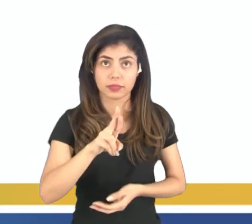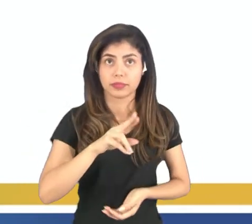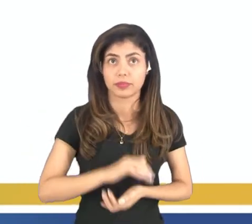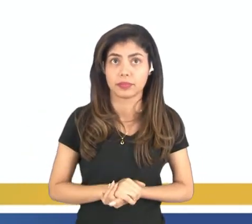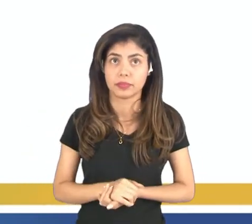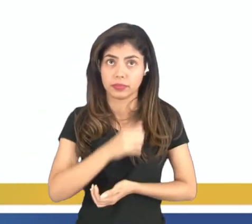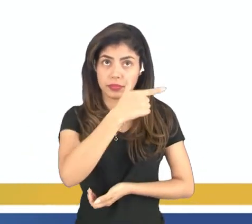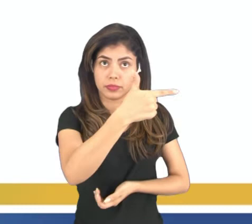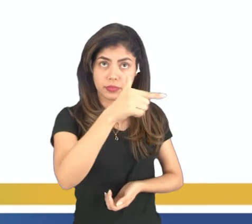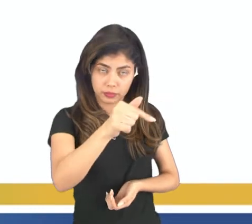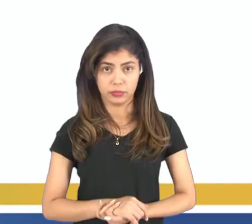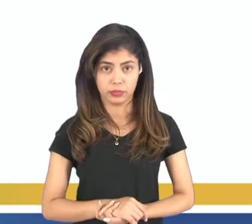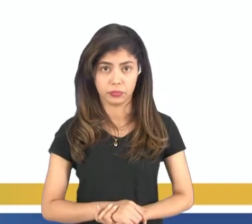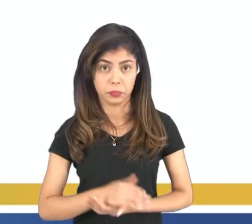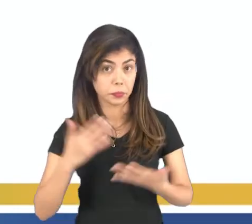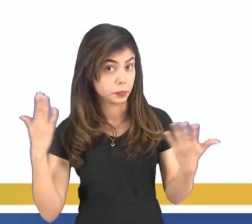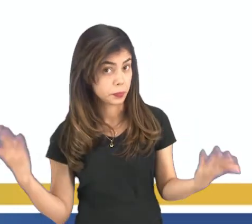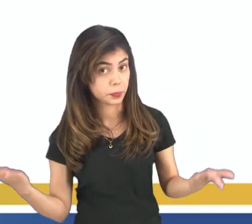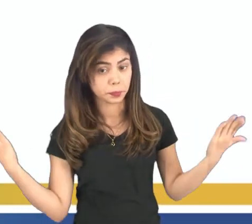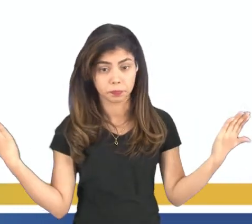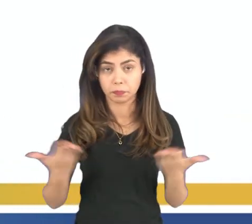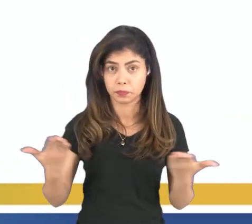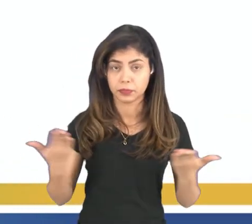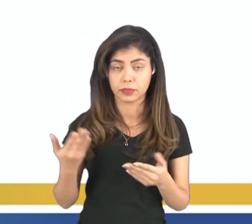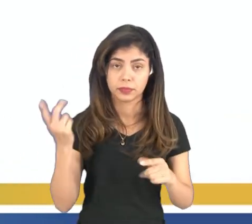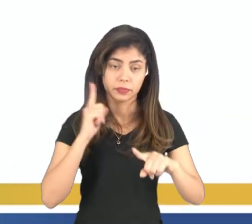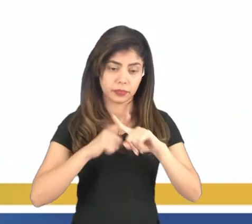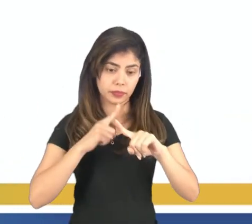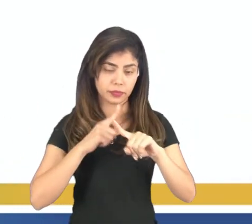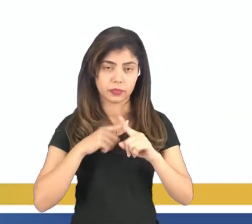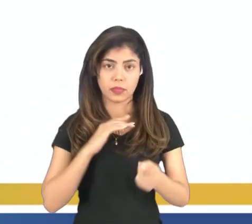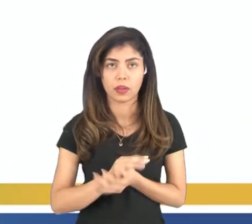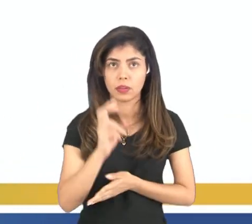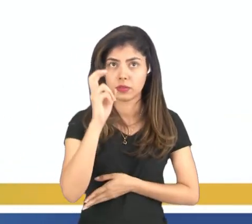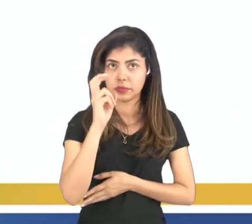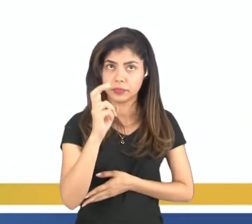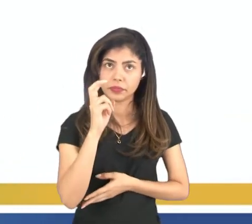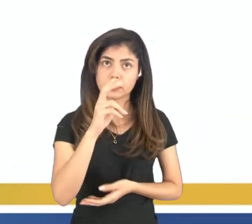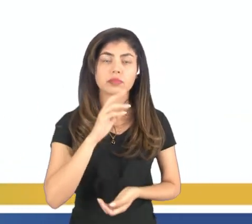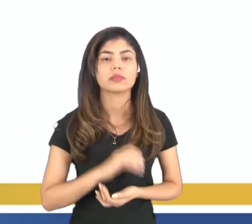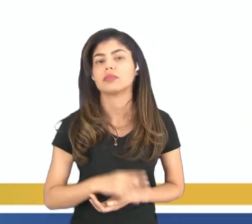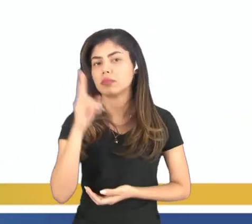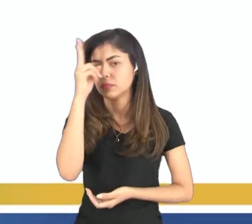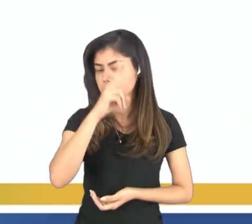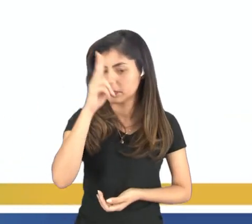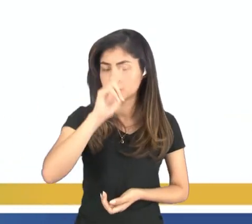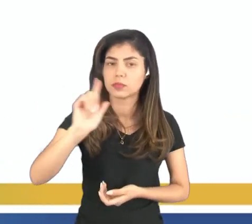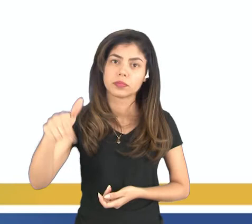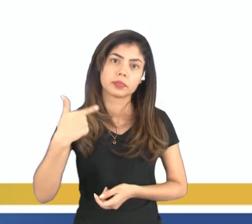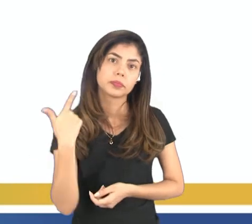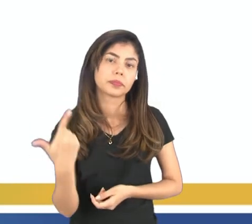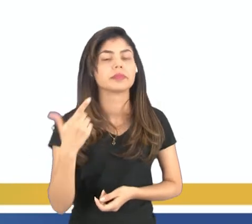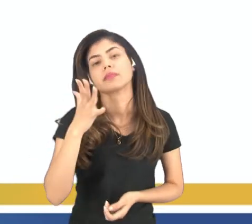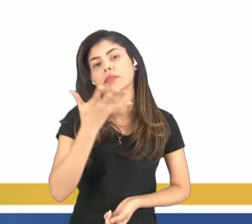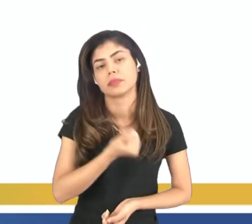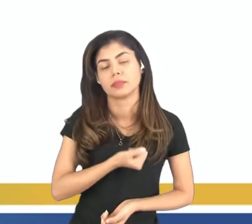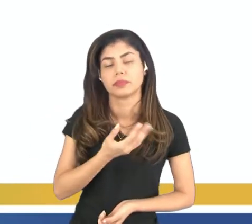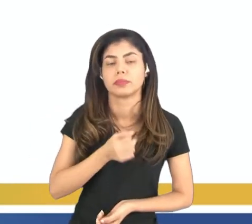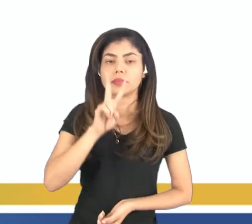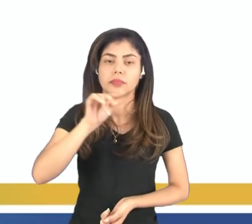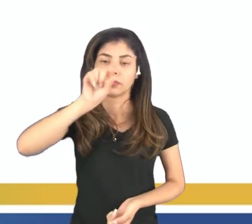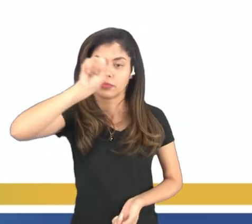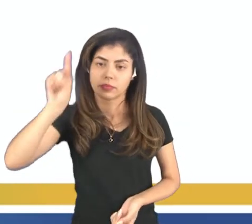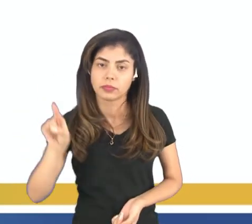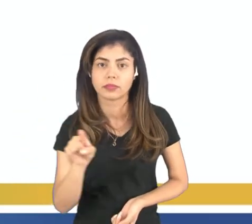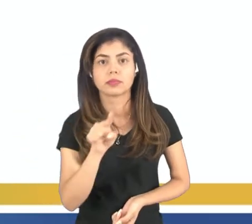resultado 27 certo e agora a gente vai multiplicar o 5 pessoal lembra quando a gente vai para o próximo algarismos a gente